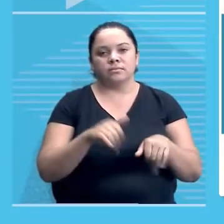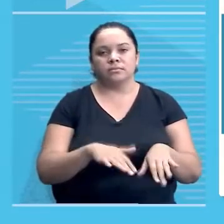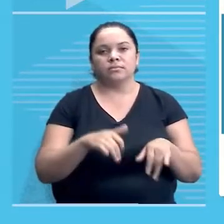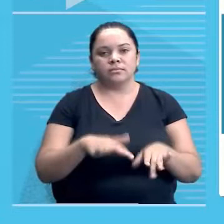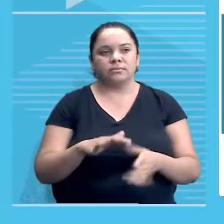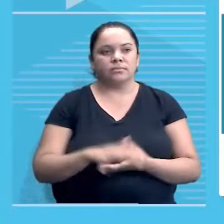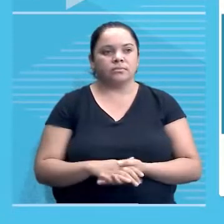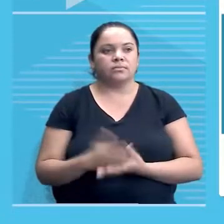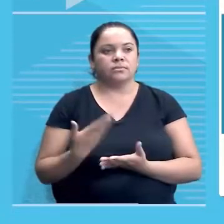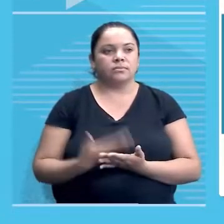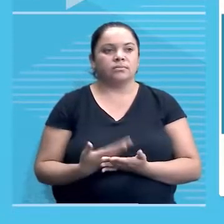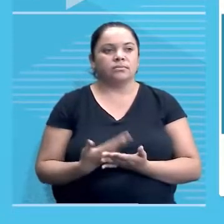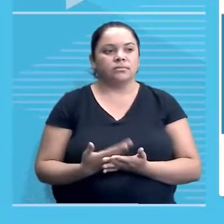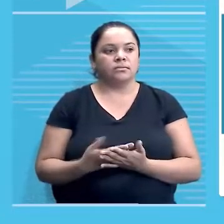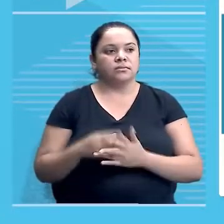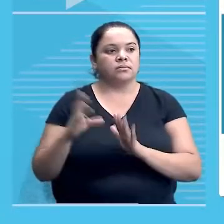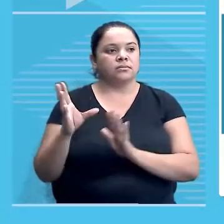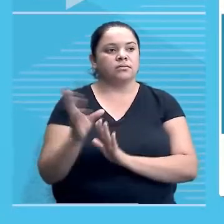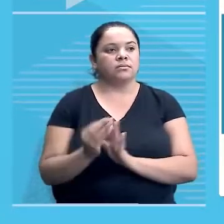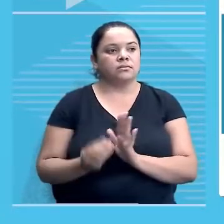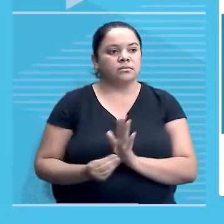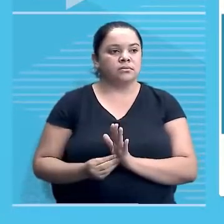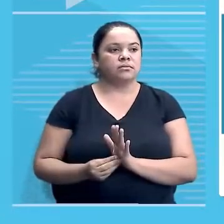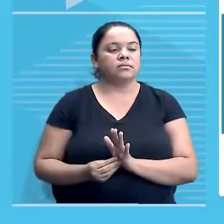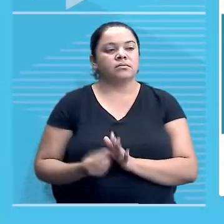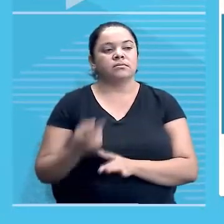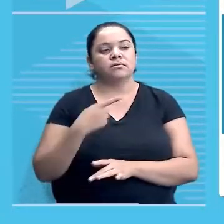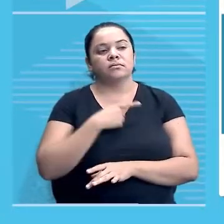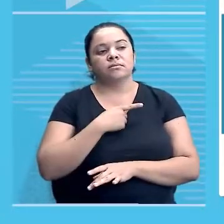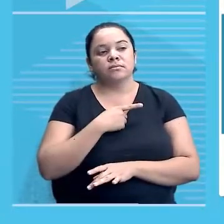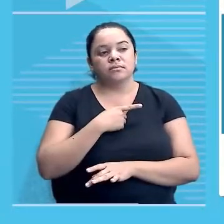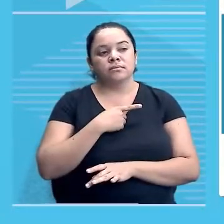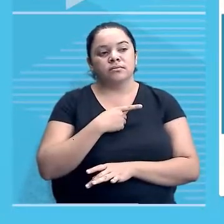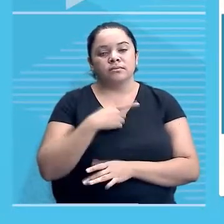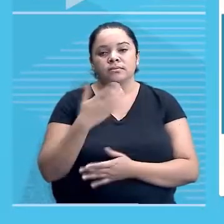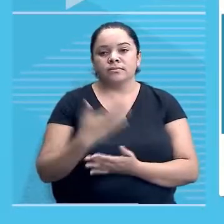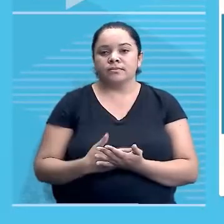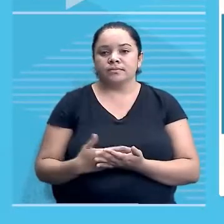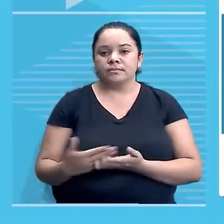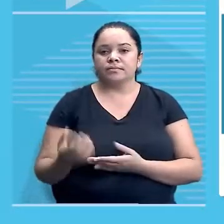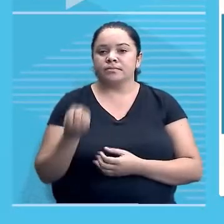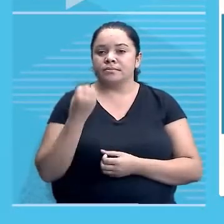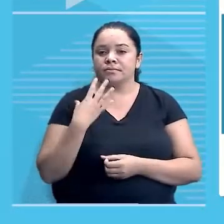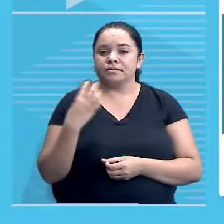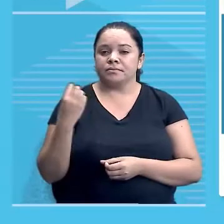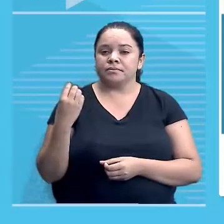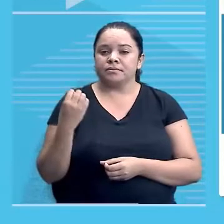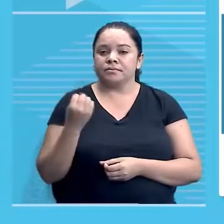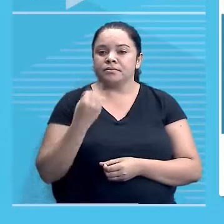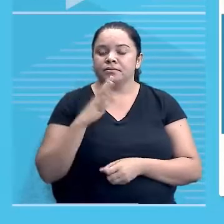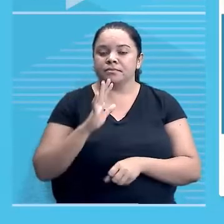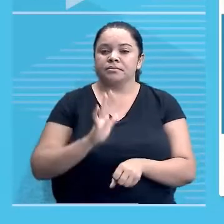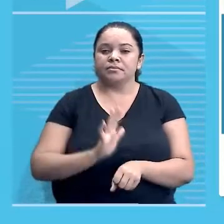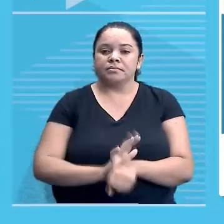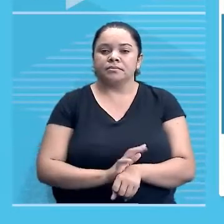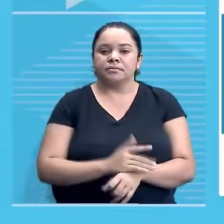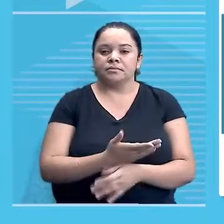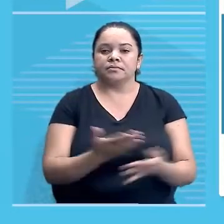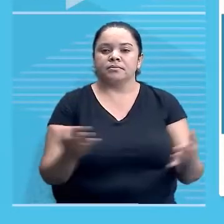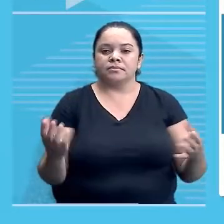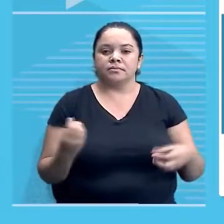de física, tá? E, para começar, eu queria dar aquele boa tarde especial para a galerinha de